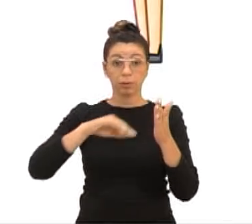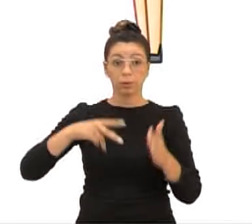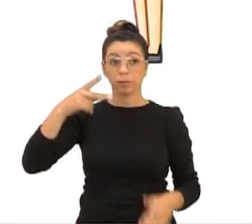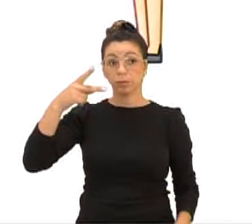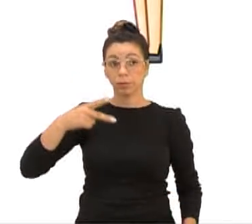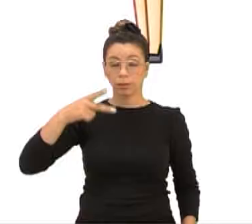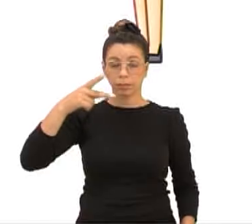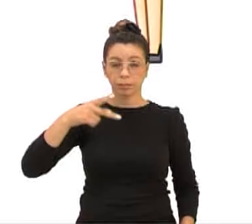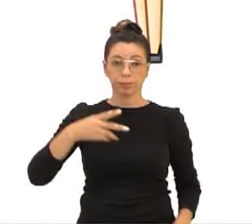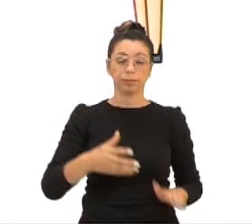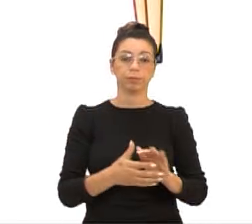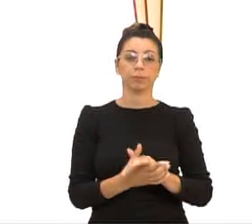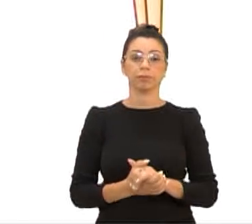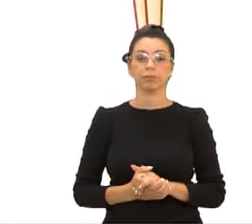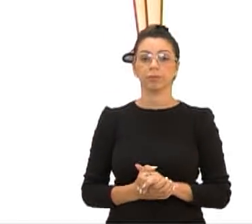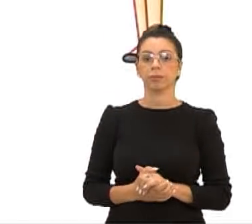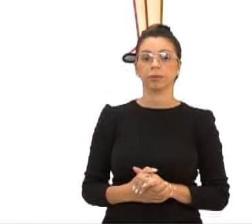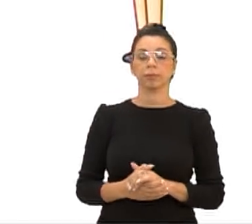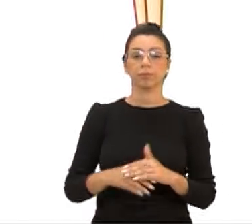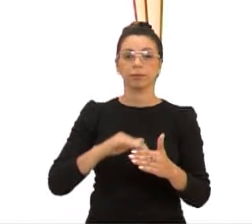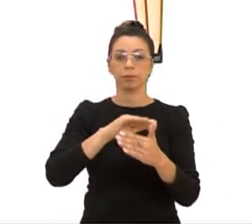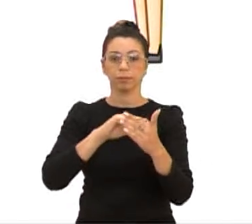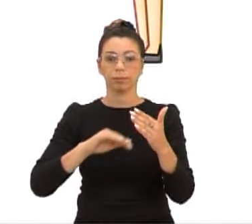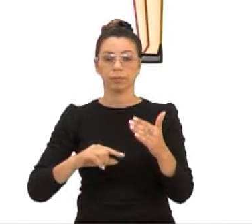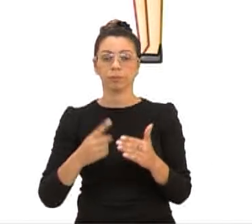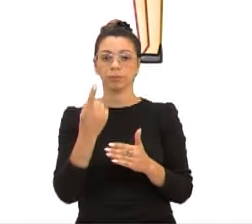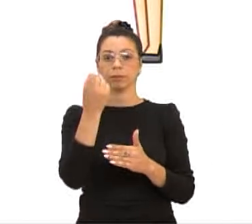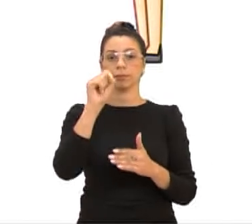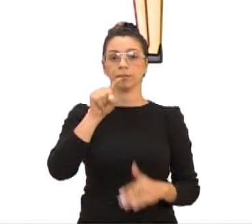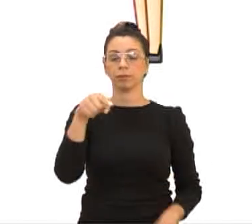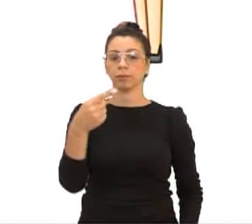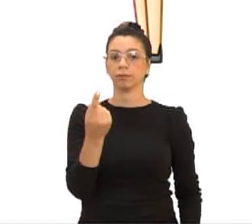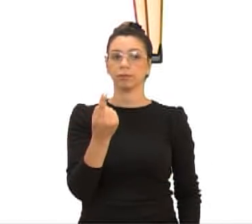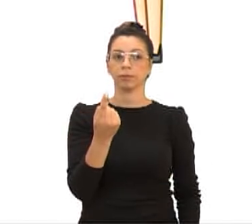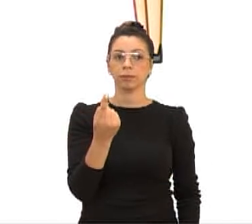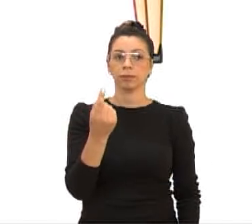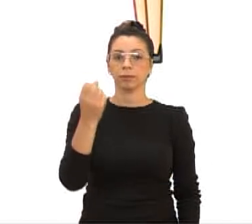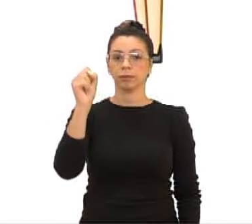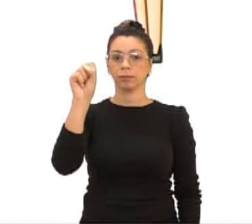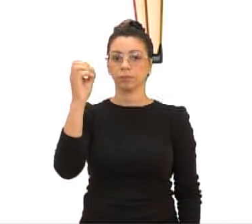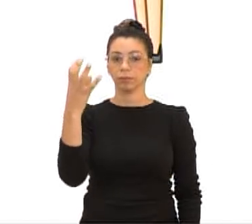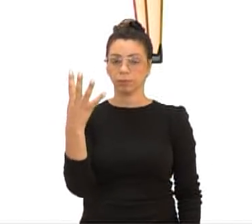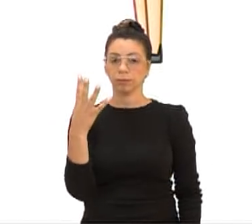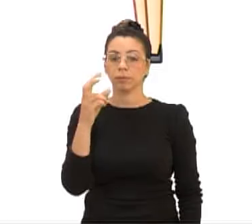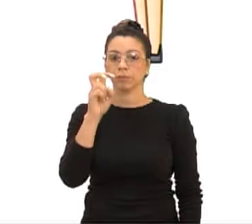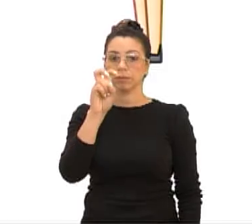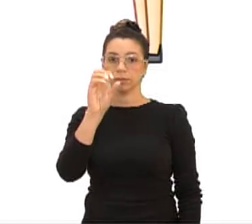né? Então, eu vou subtrair, eu vou tirar 18,84 do